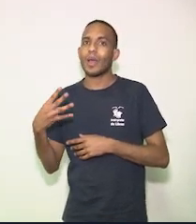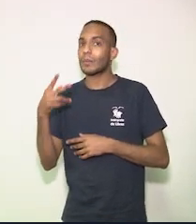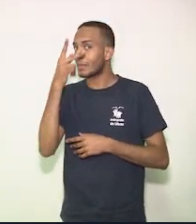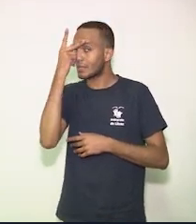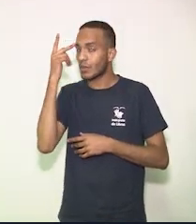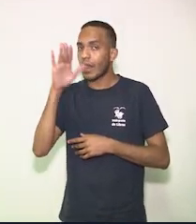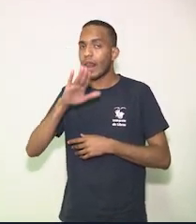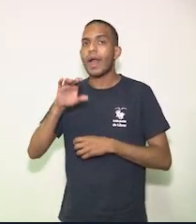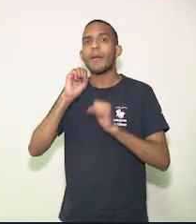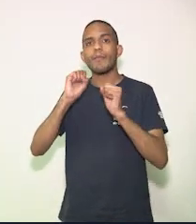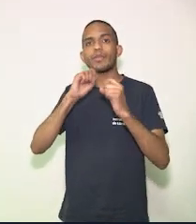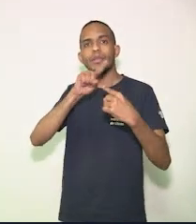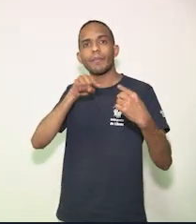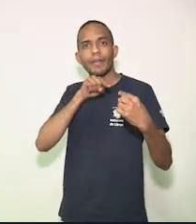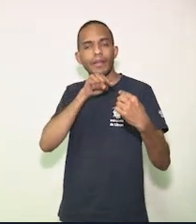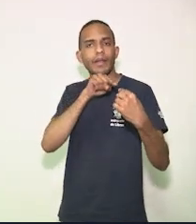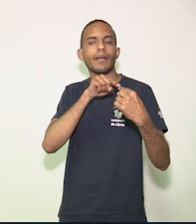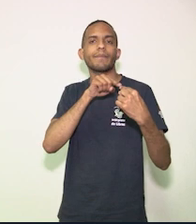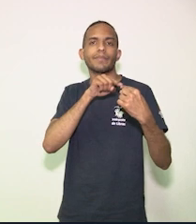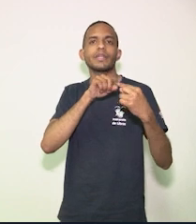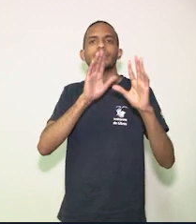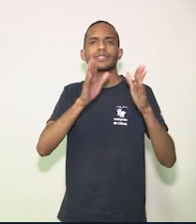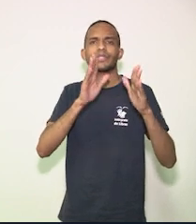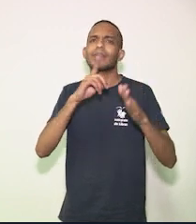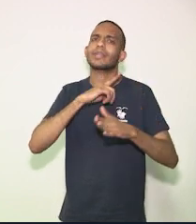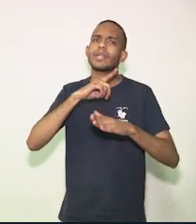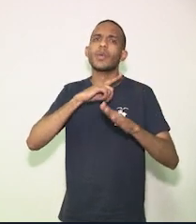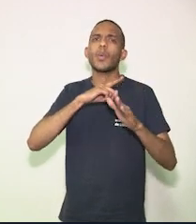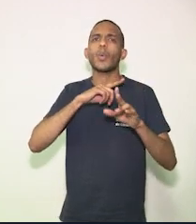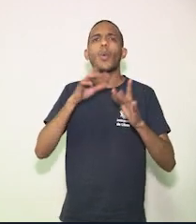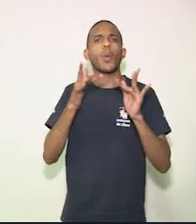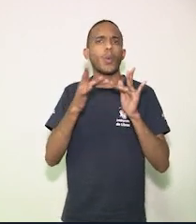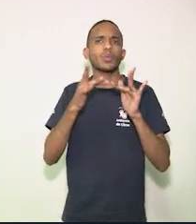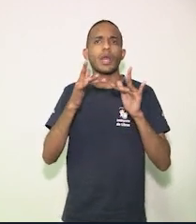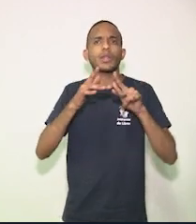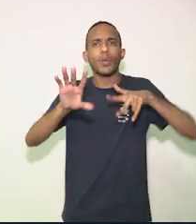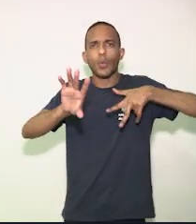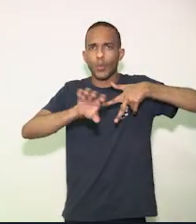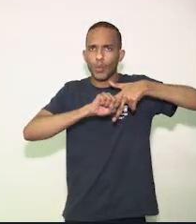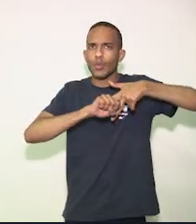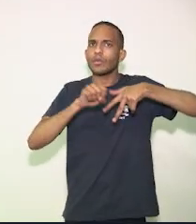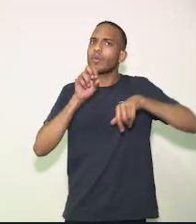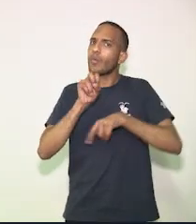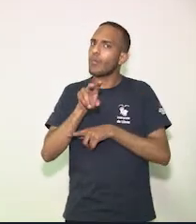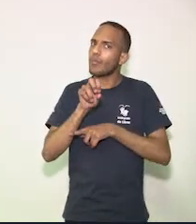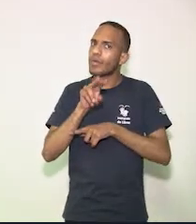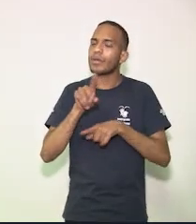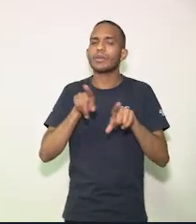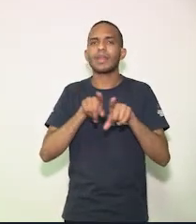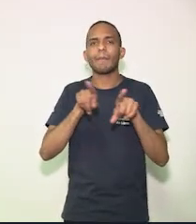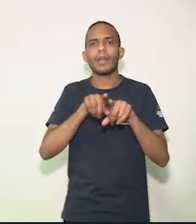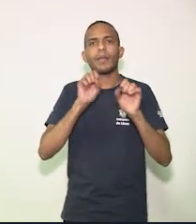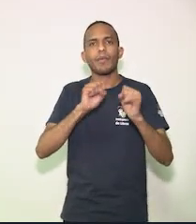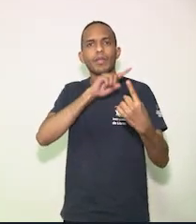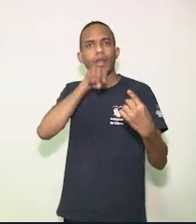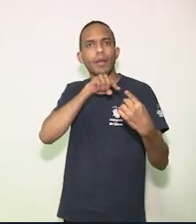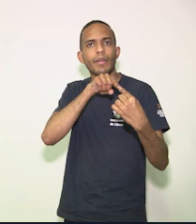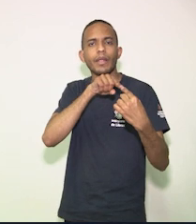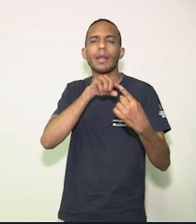1.614.274 pessoas podendo alcançar, que já teriam tido contato com o vírus, podendo